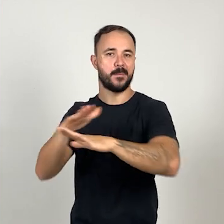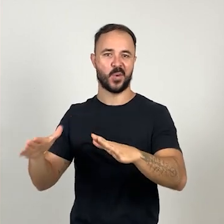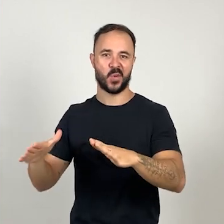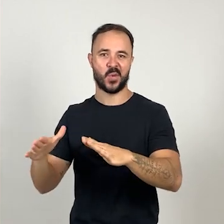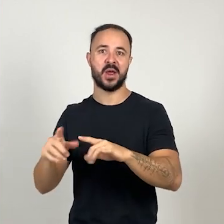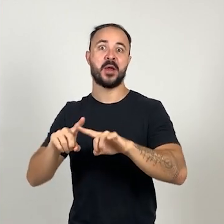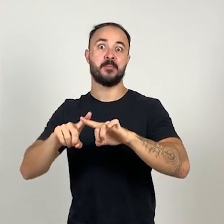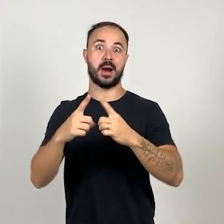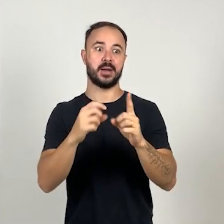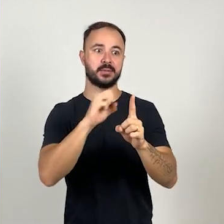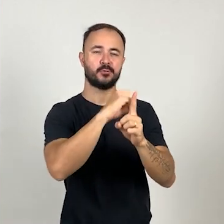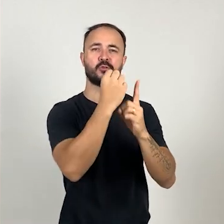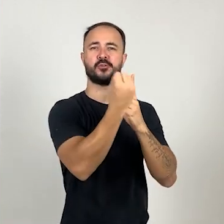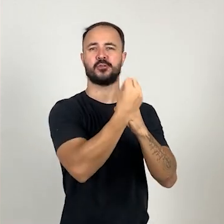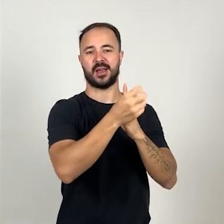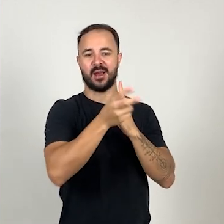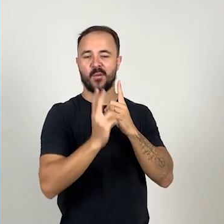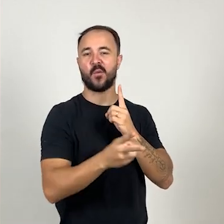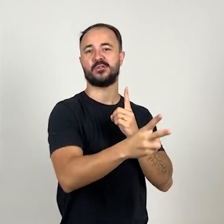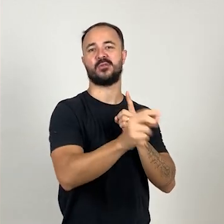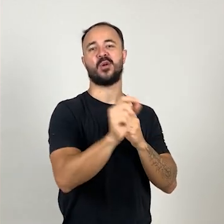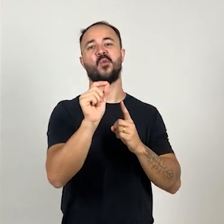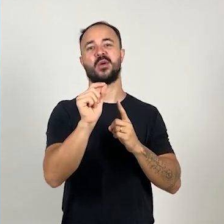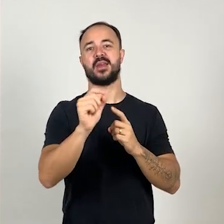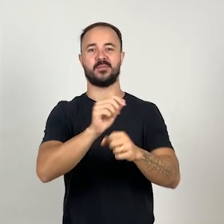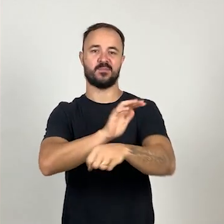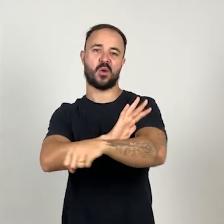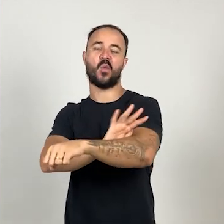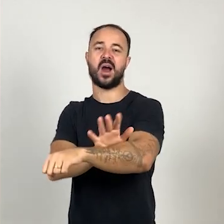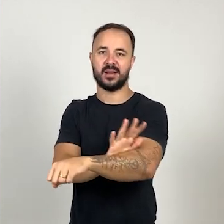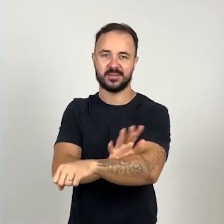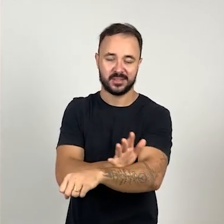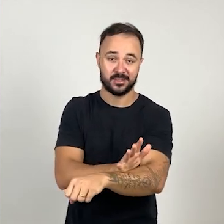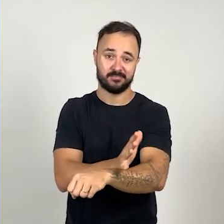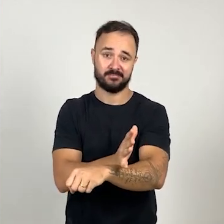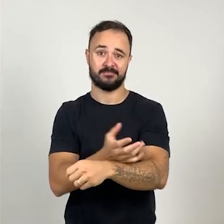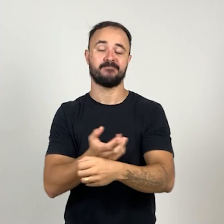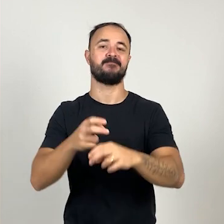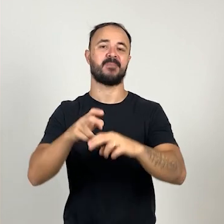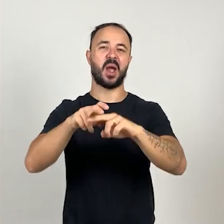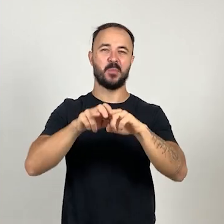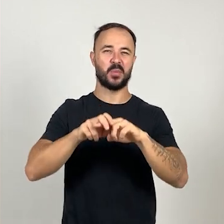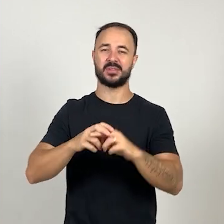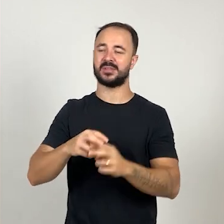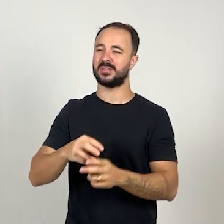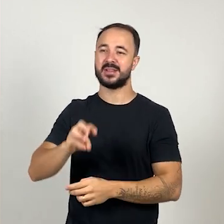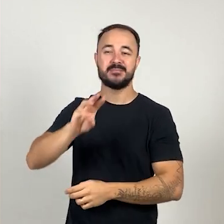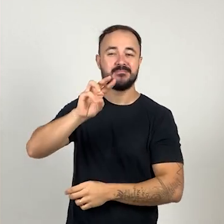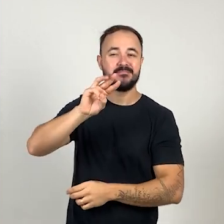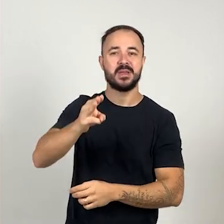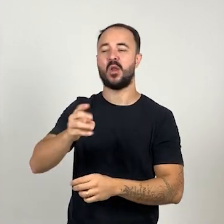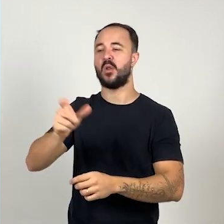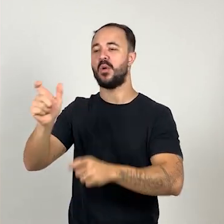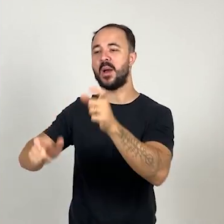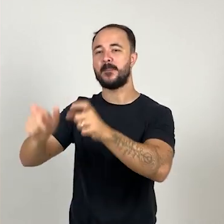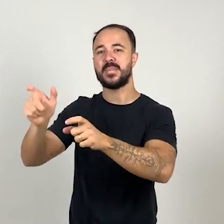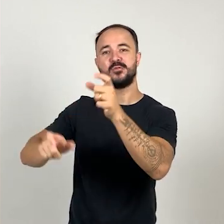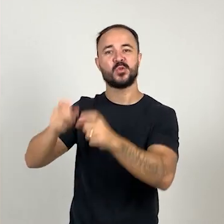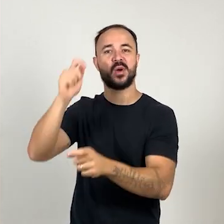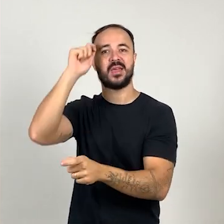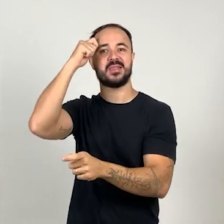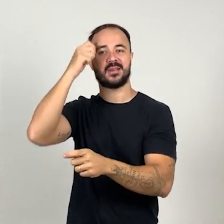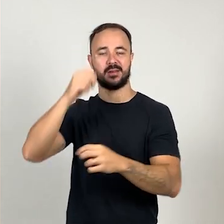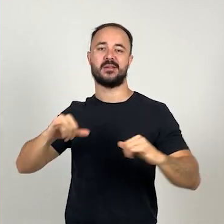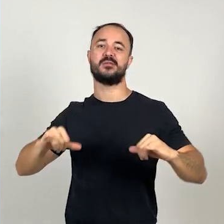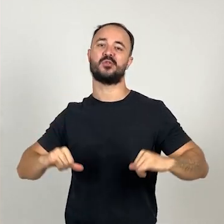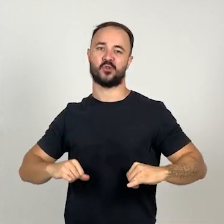na sociedade brasileira em diversas formas, impactando negativamente a vida de milhões de pessoas negras. O Dia